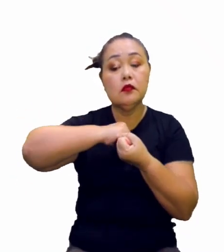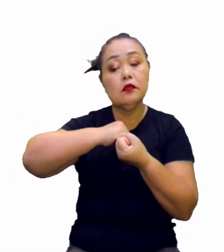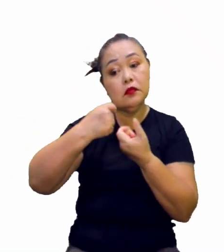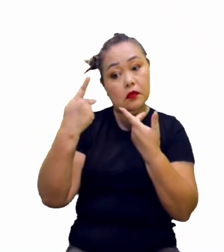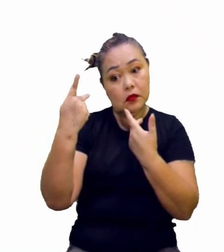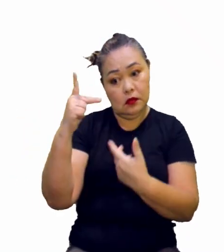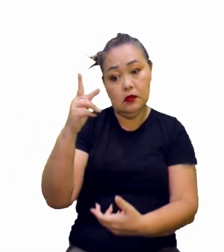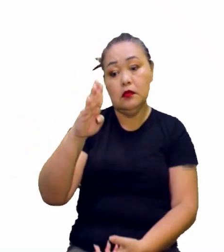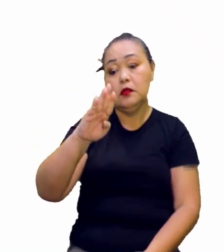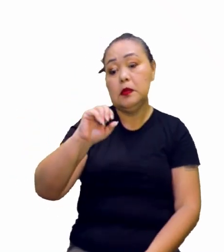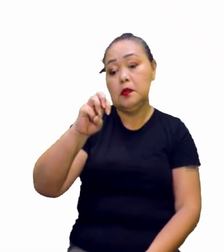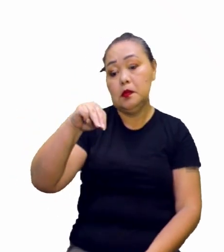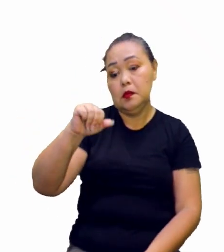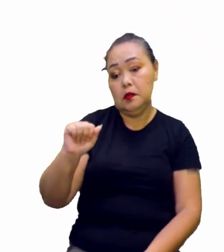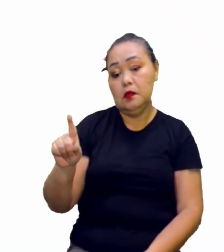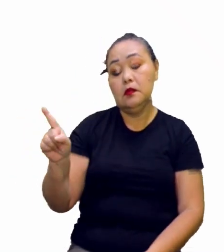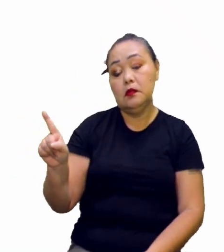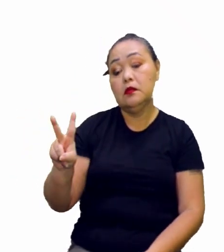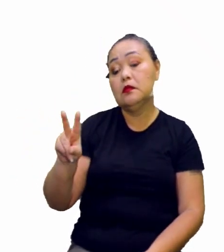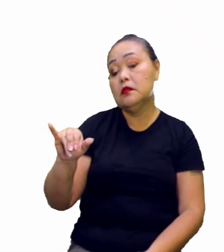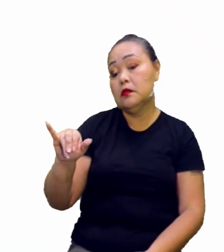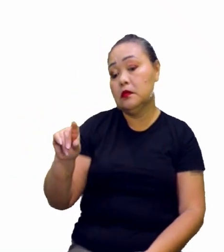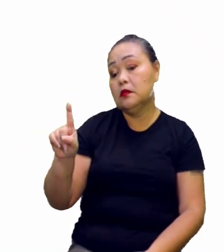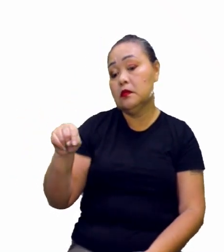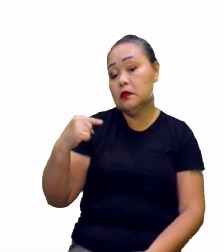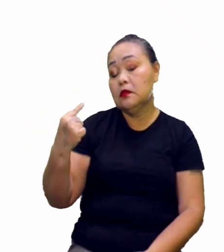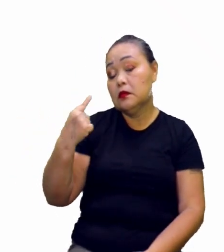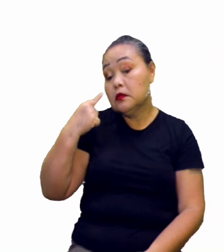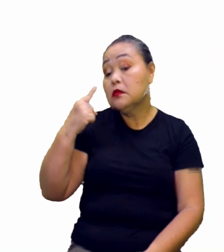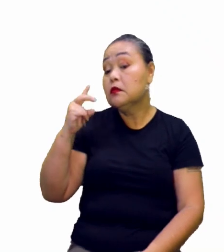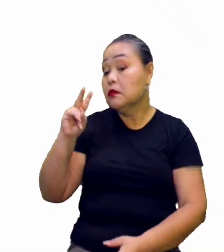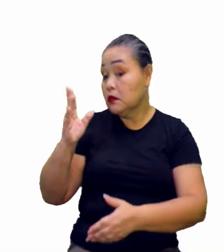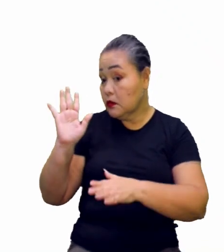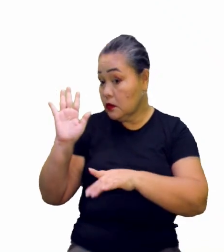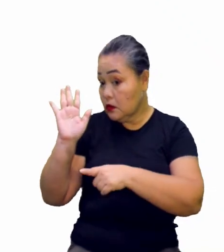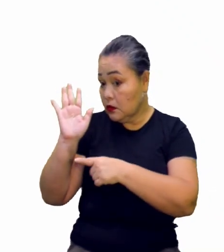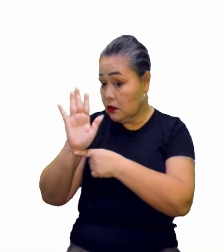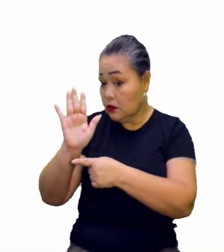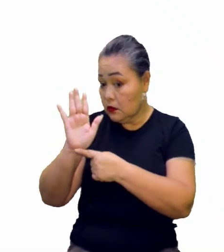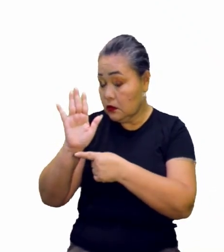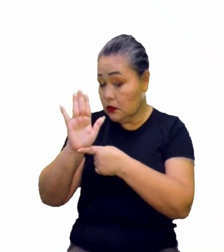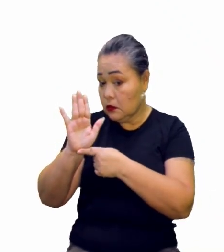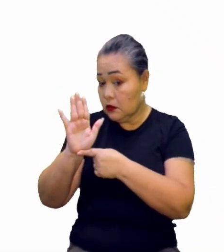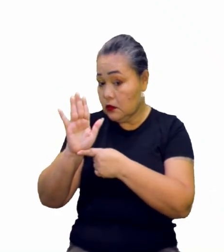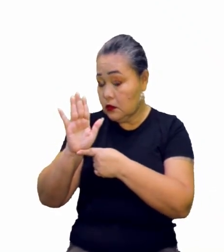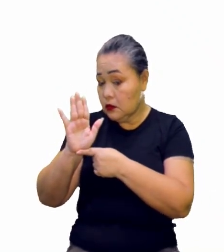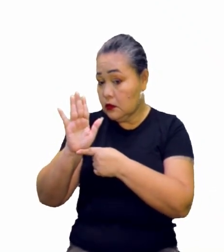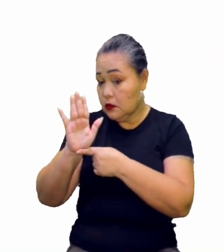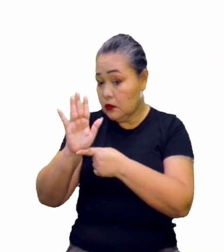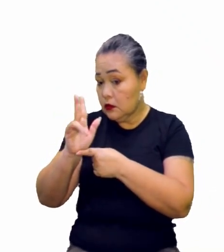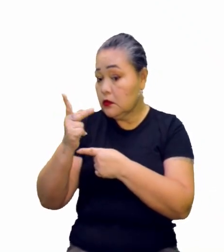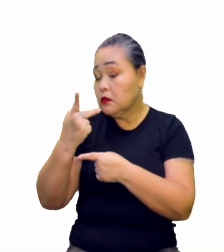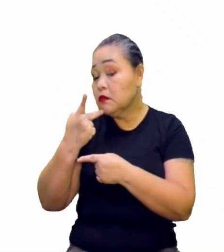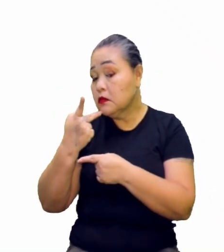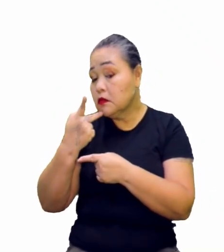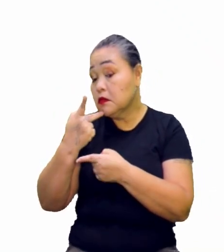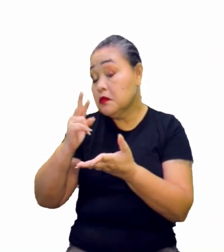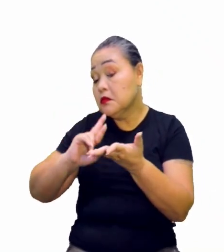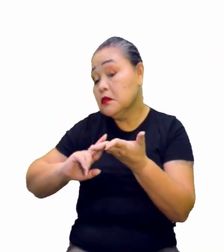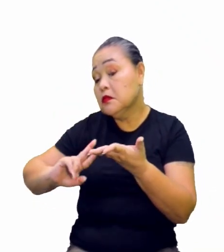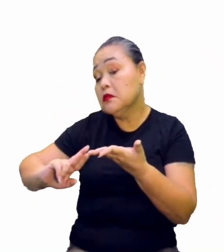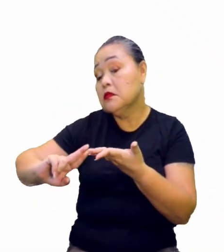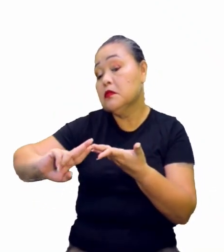bioma, que vai beneficiar, né, ações benéficas que a gente chama de biodiversidade.